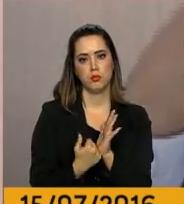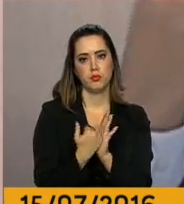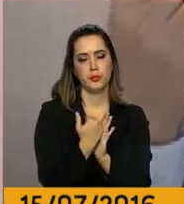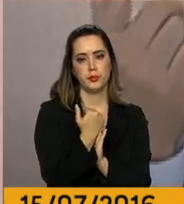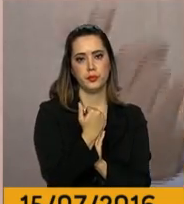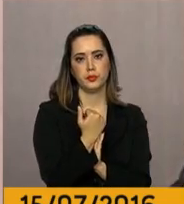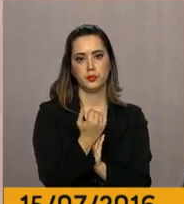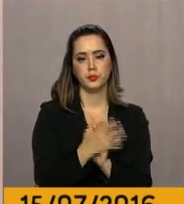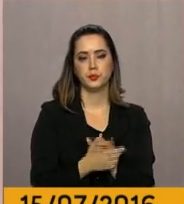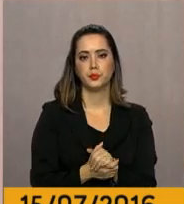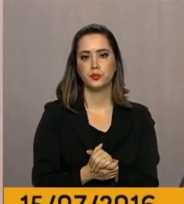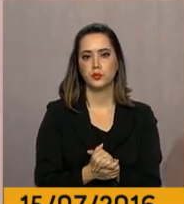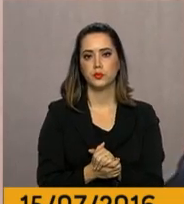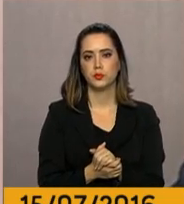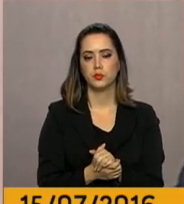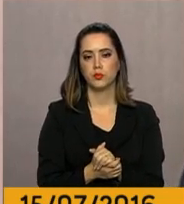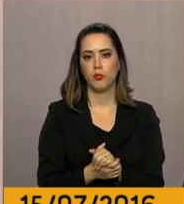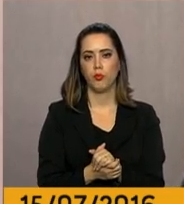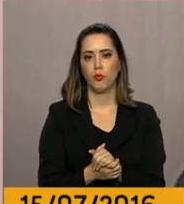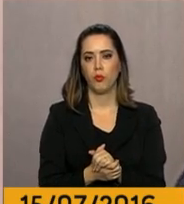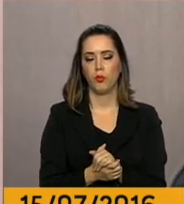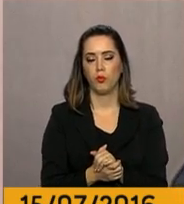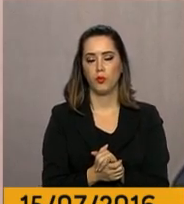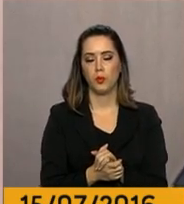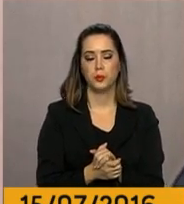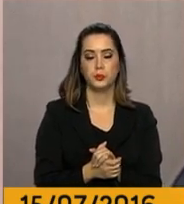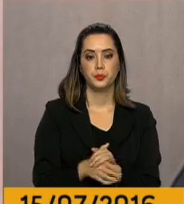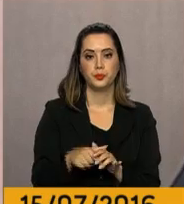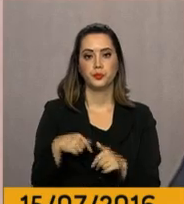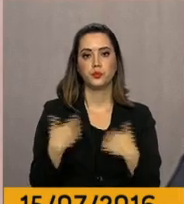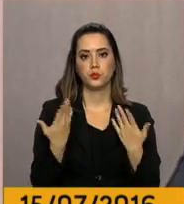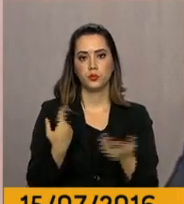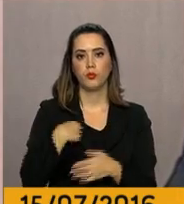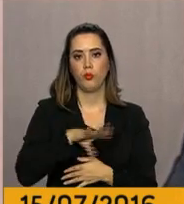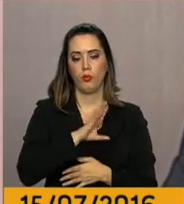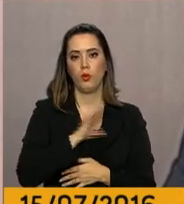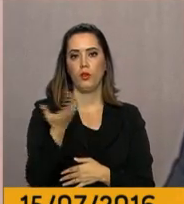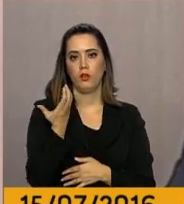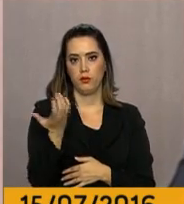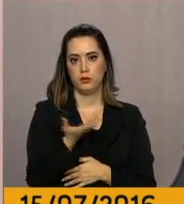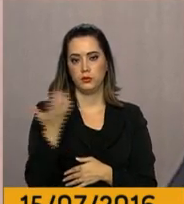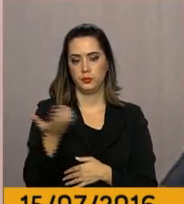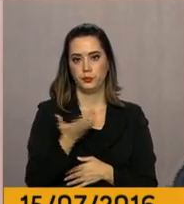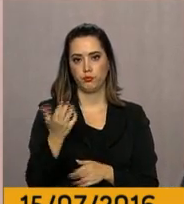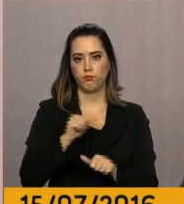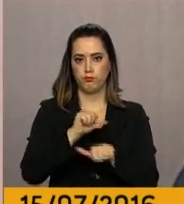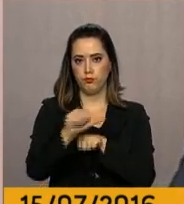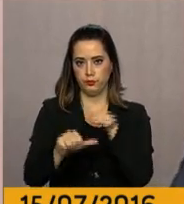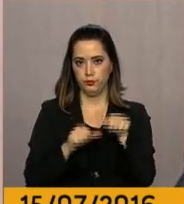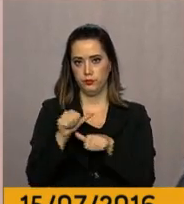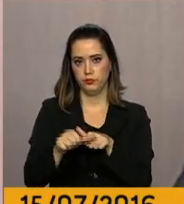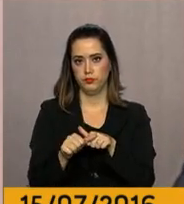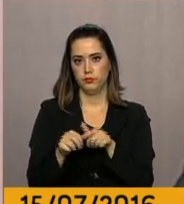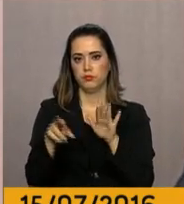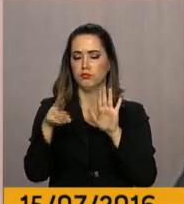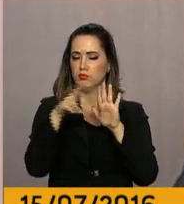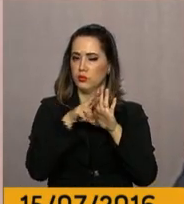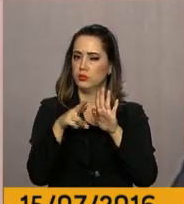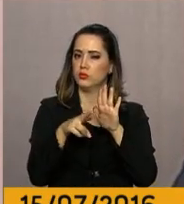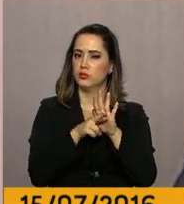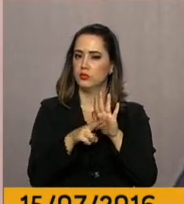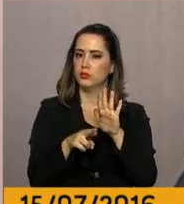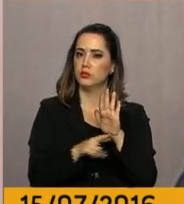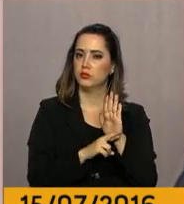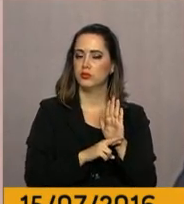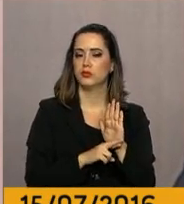de 2015, neste ano, portanto, e nós queremos modificar a regulação